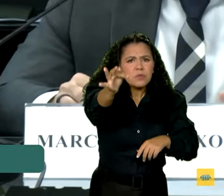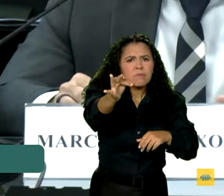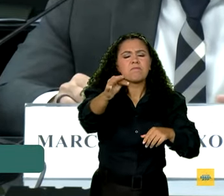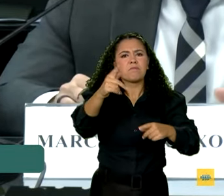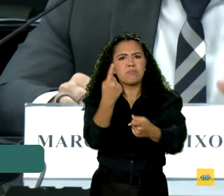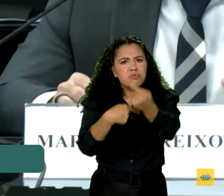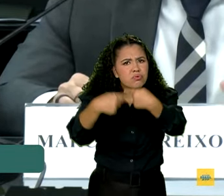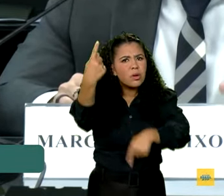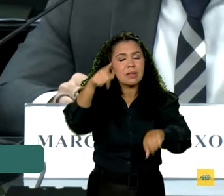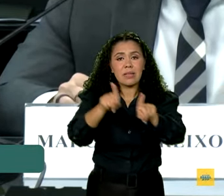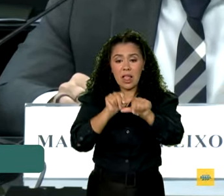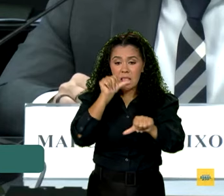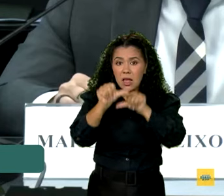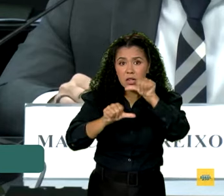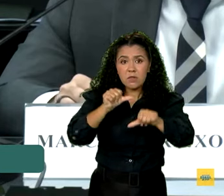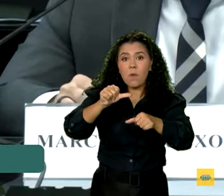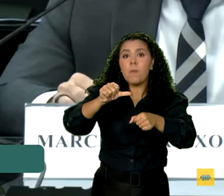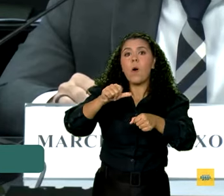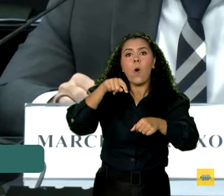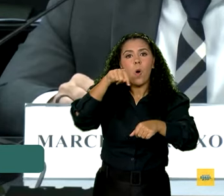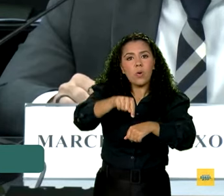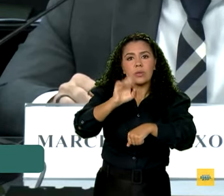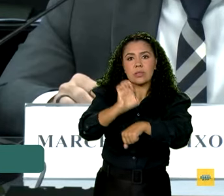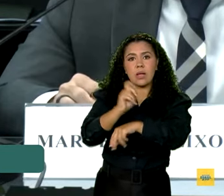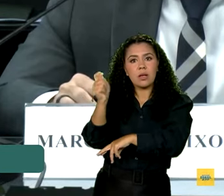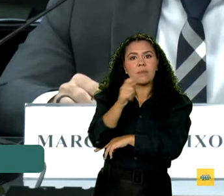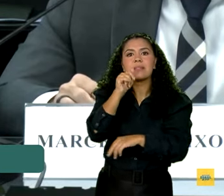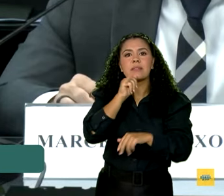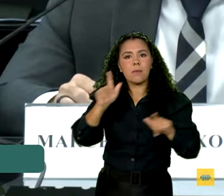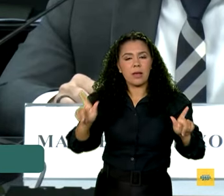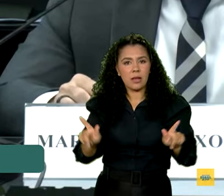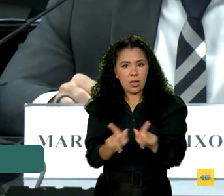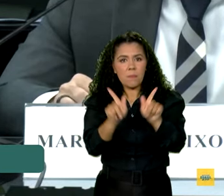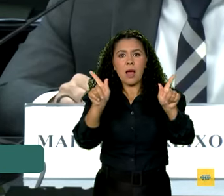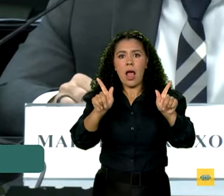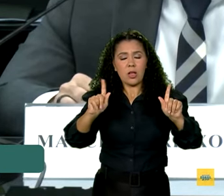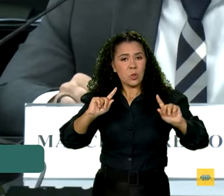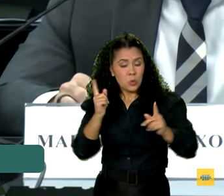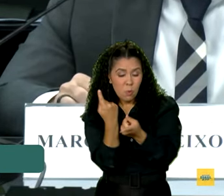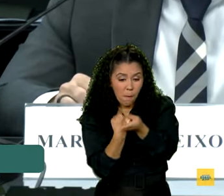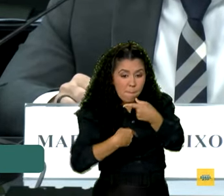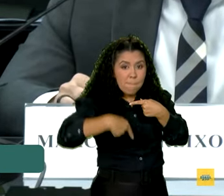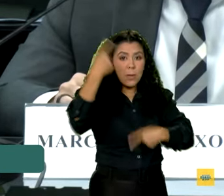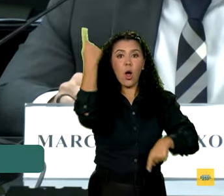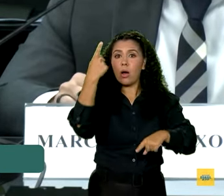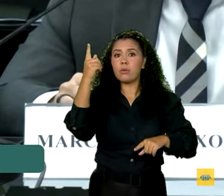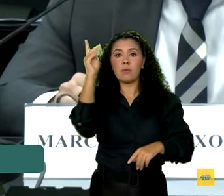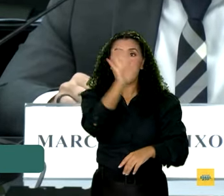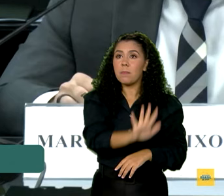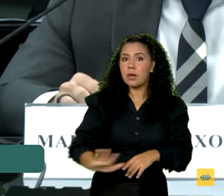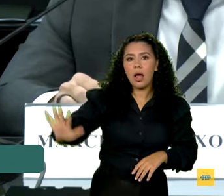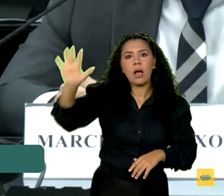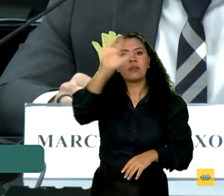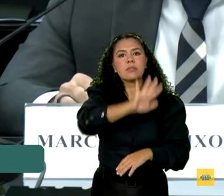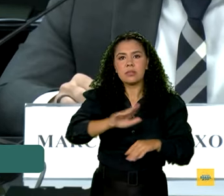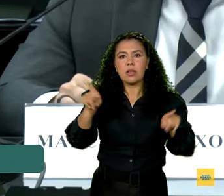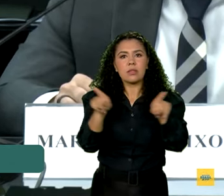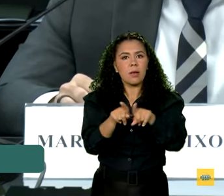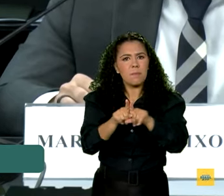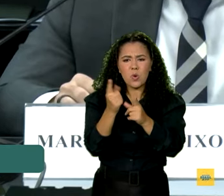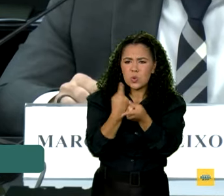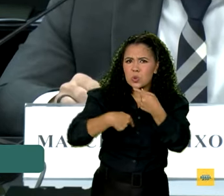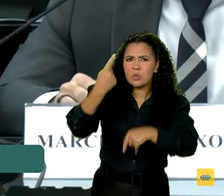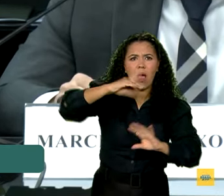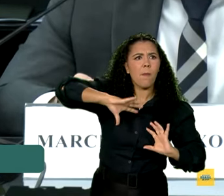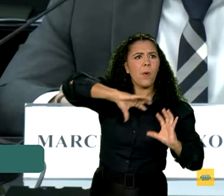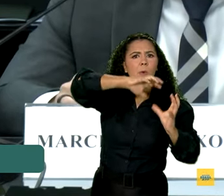conseguiu transformar uma cidade, por exemplo, como a cidade de Gramado, em um case de sucesso para todo o país, em um case de sucesso para todo o